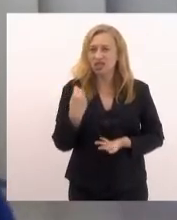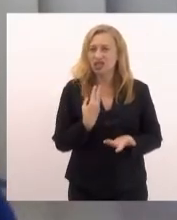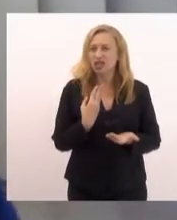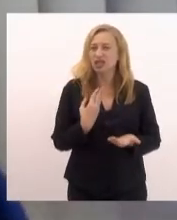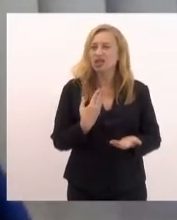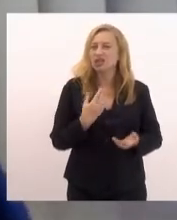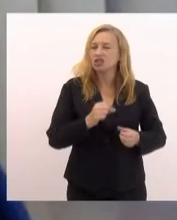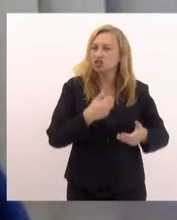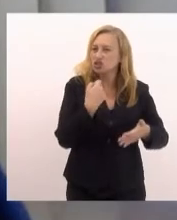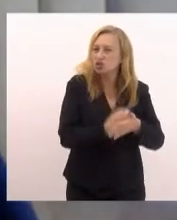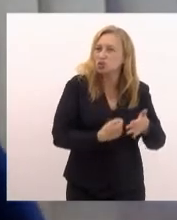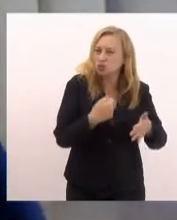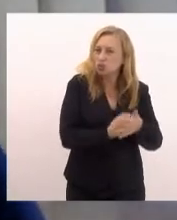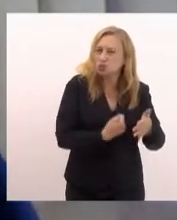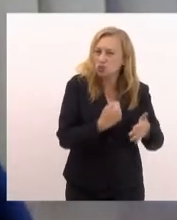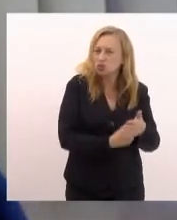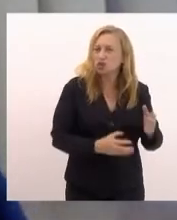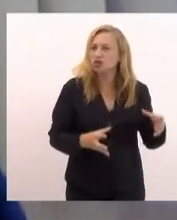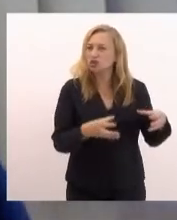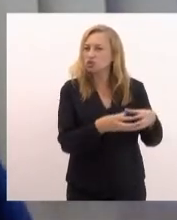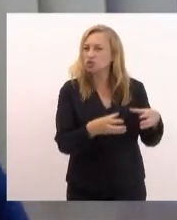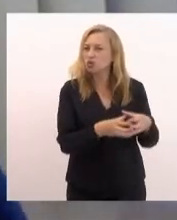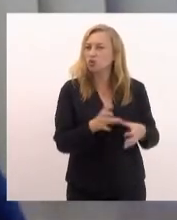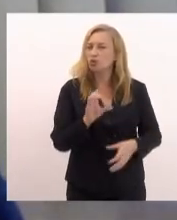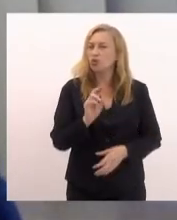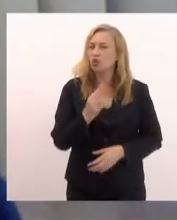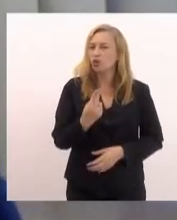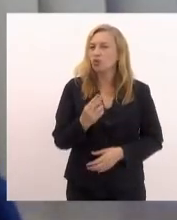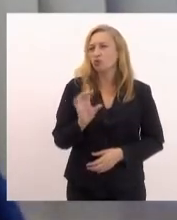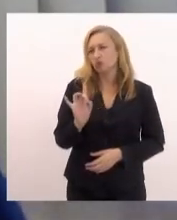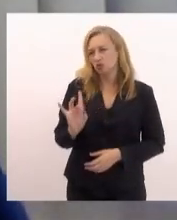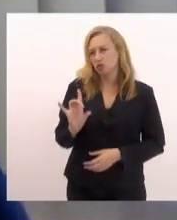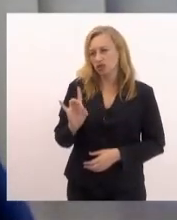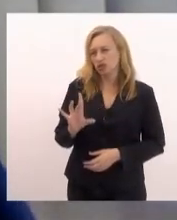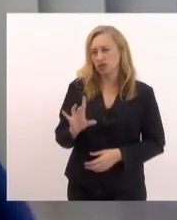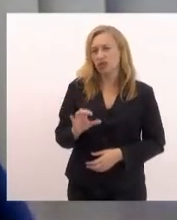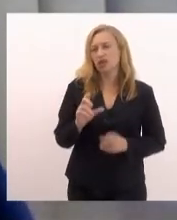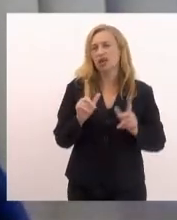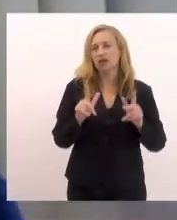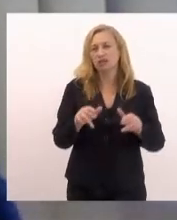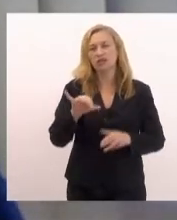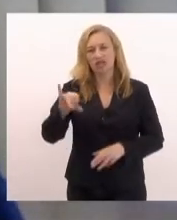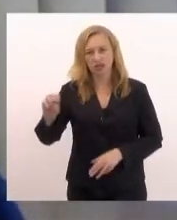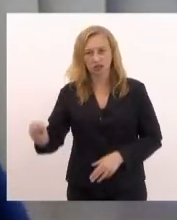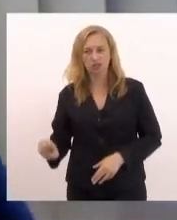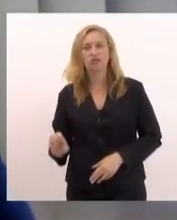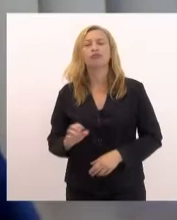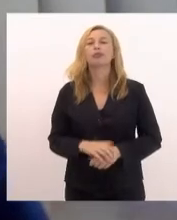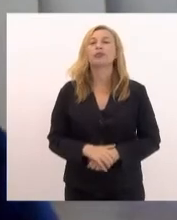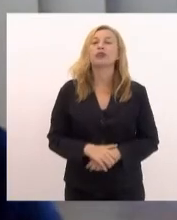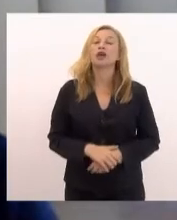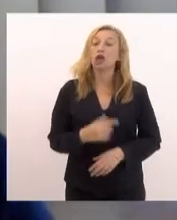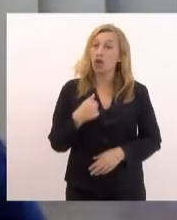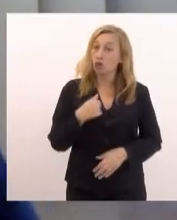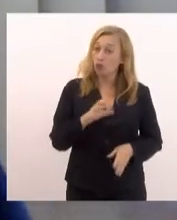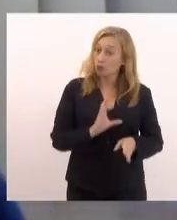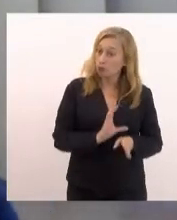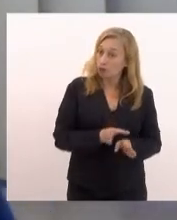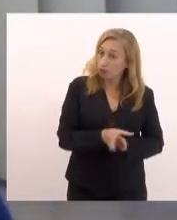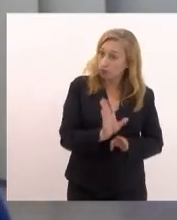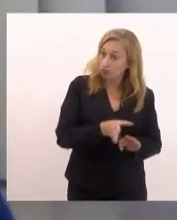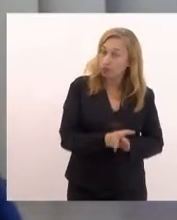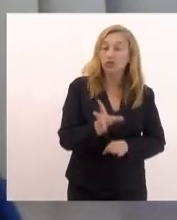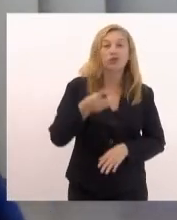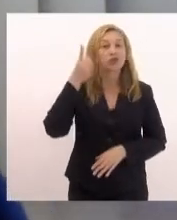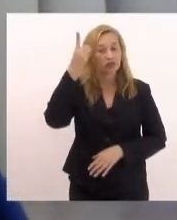tanto individuais quanto institucionais, como é o caso do SEAGE. Né? Eu aconselho aqueles deputados